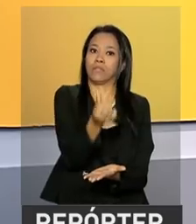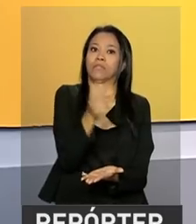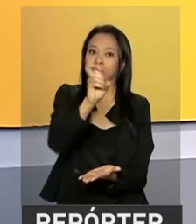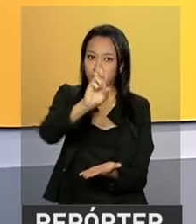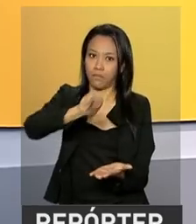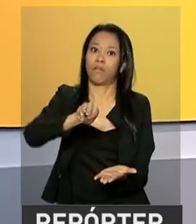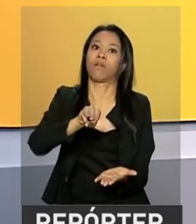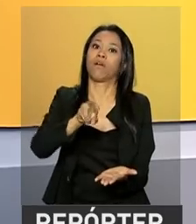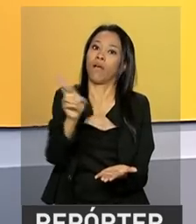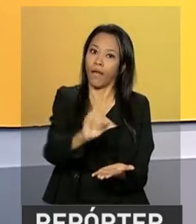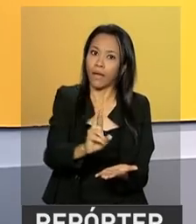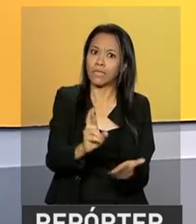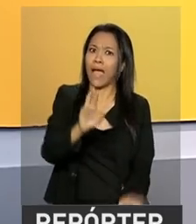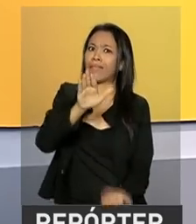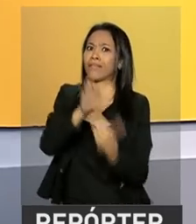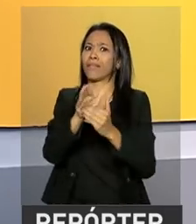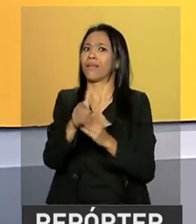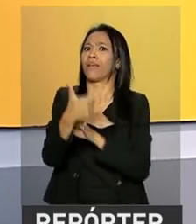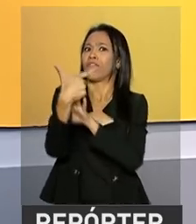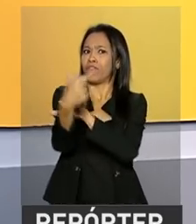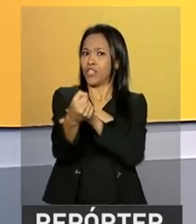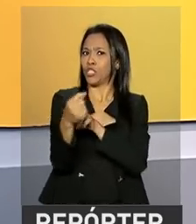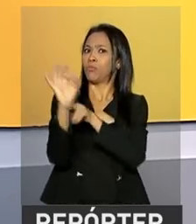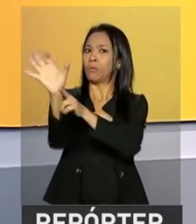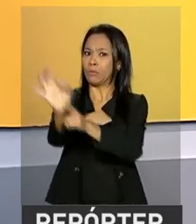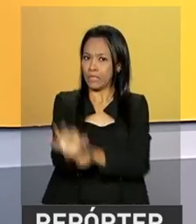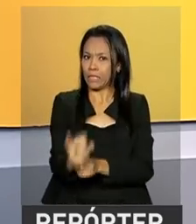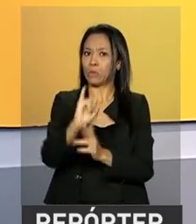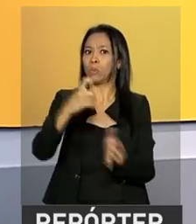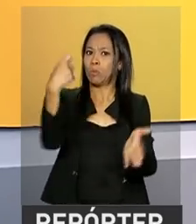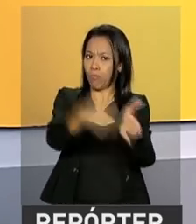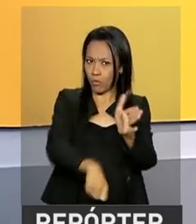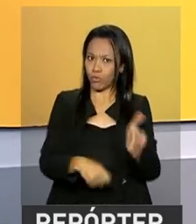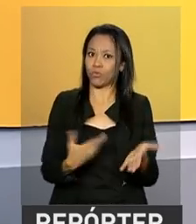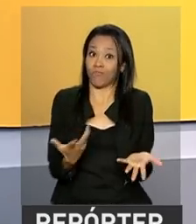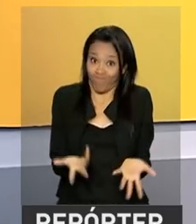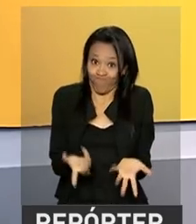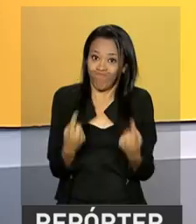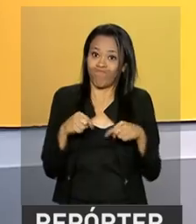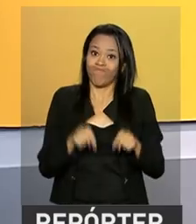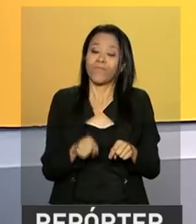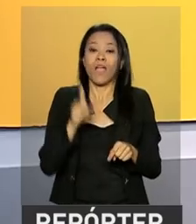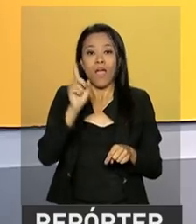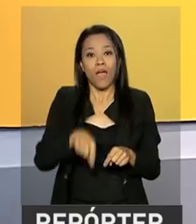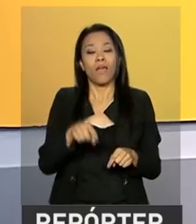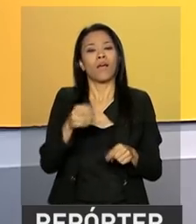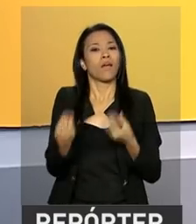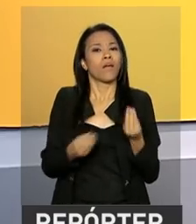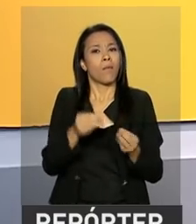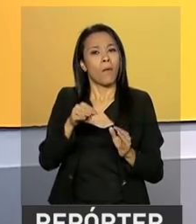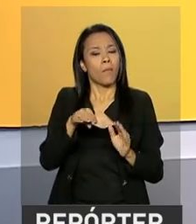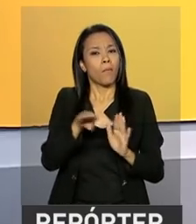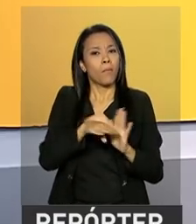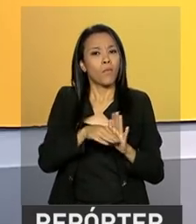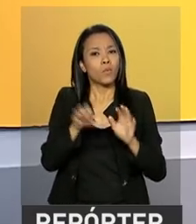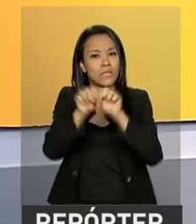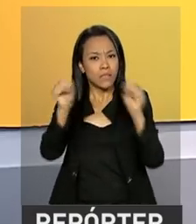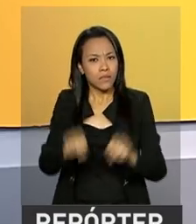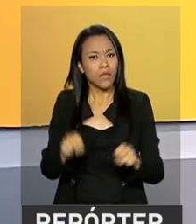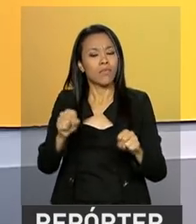e máxima de 20% do imposto devido o programa para preencher e enviar a declaração